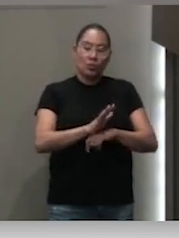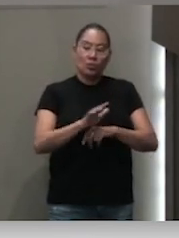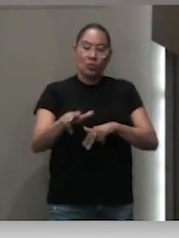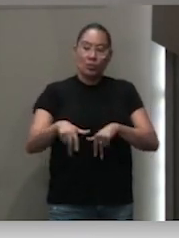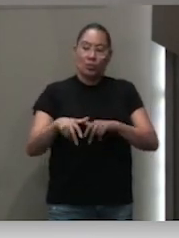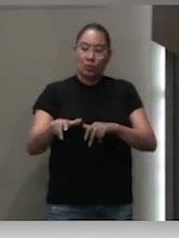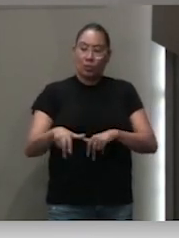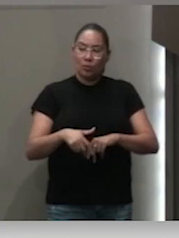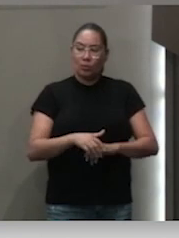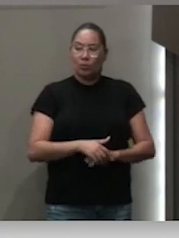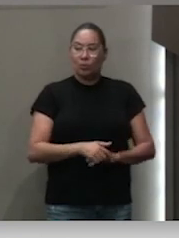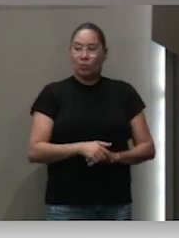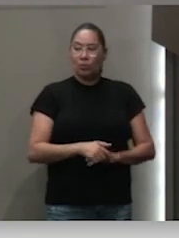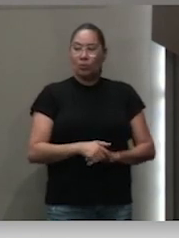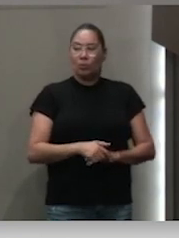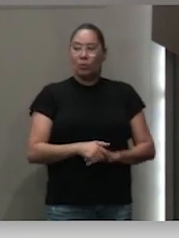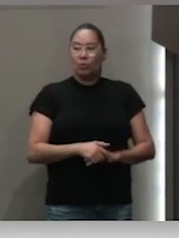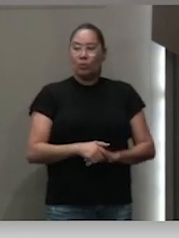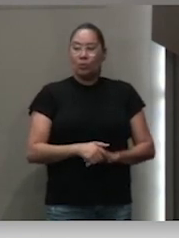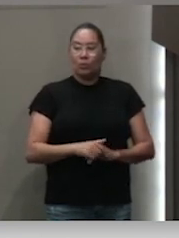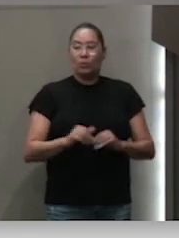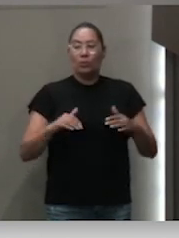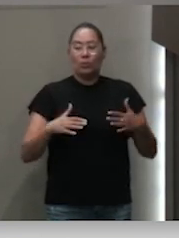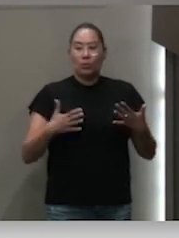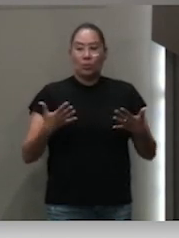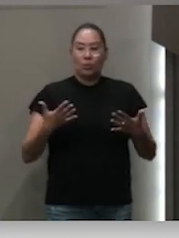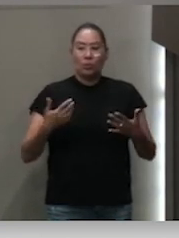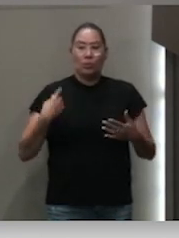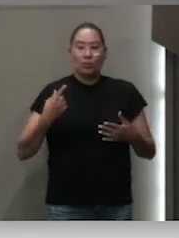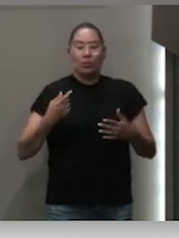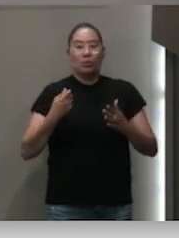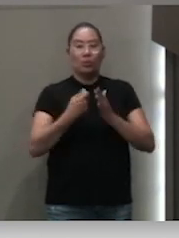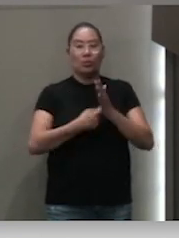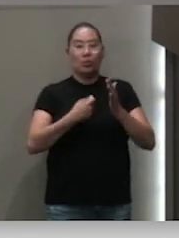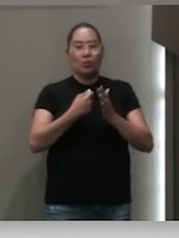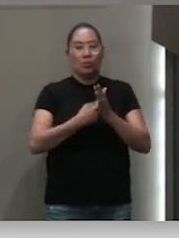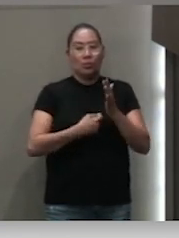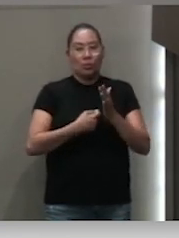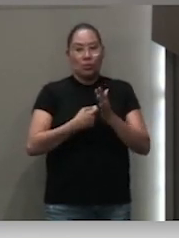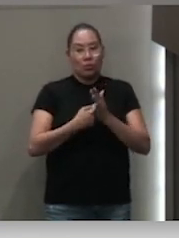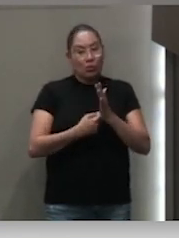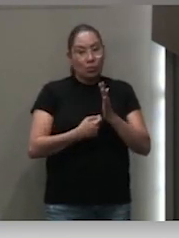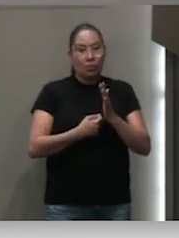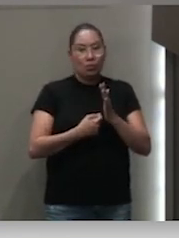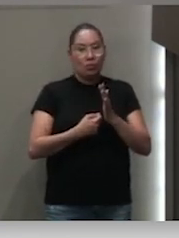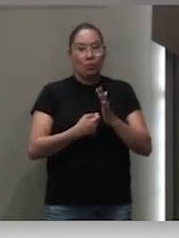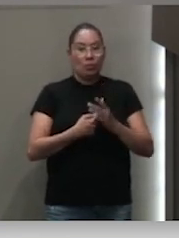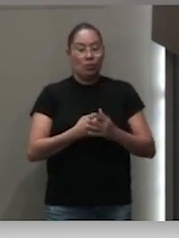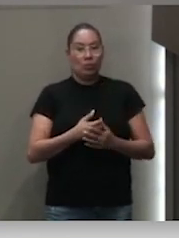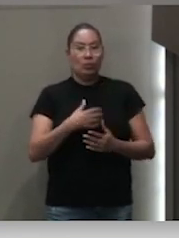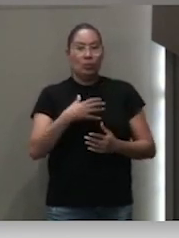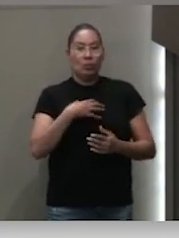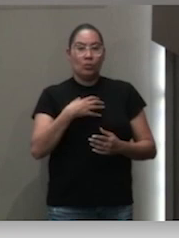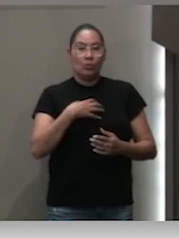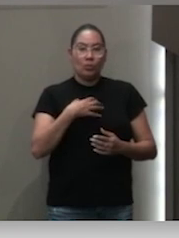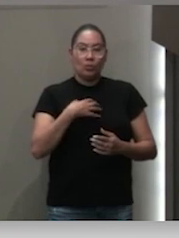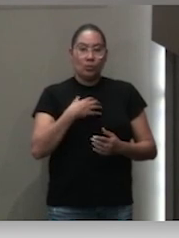Produtores Rurais quando se tentava através de uma interpretação canhes